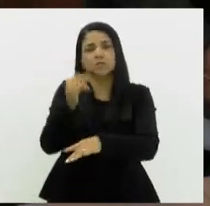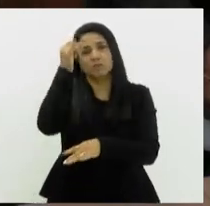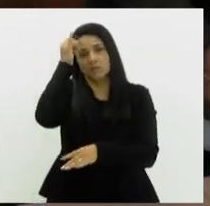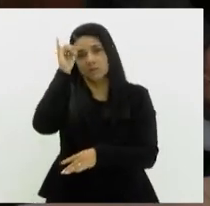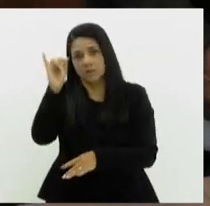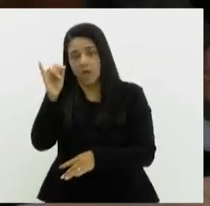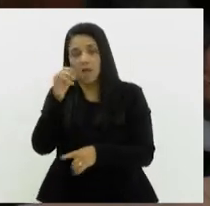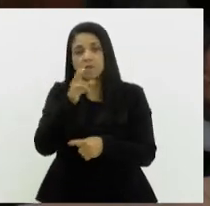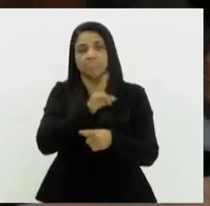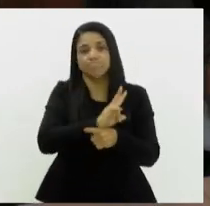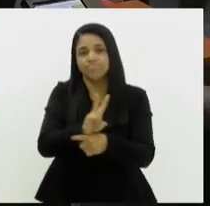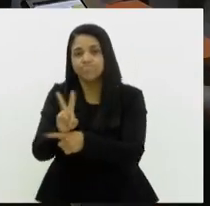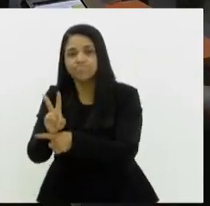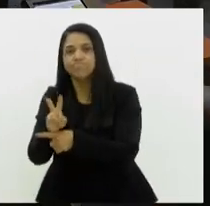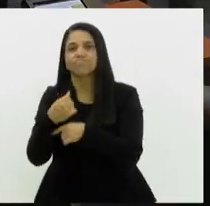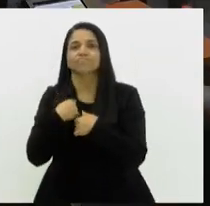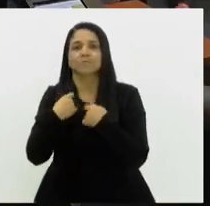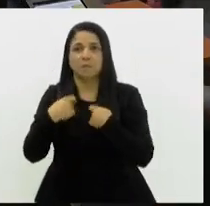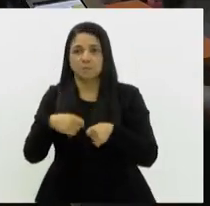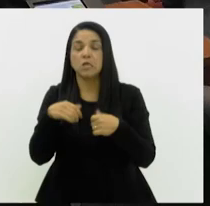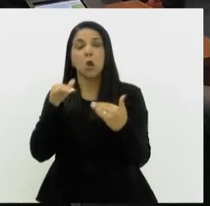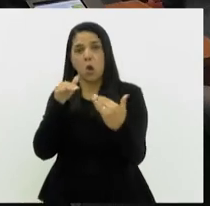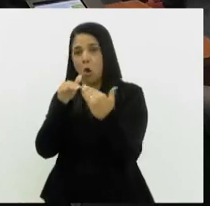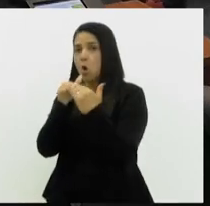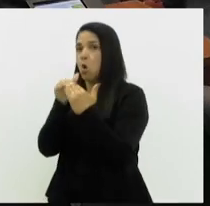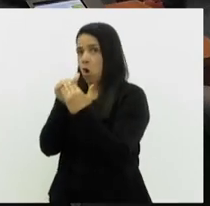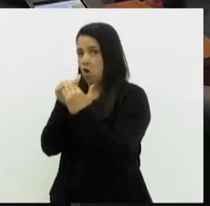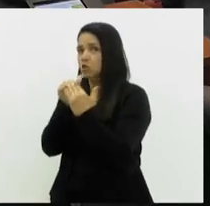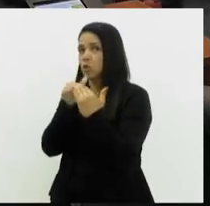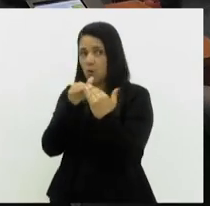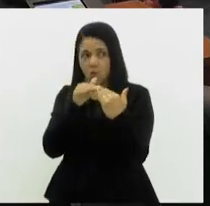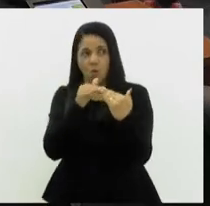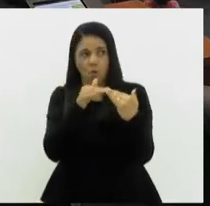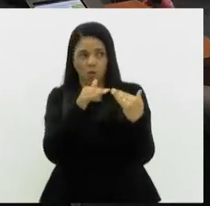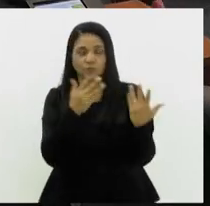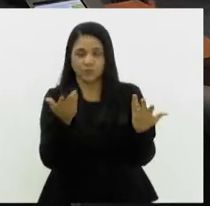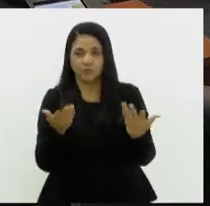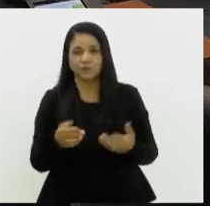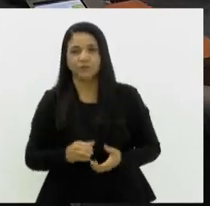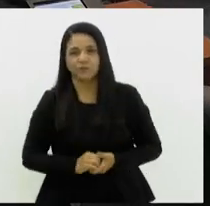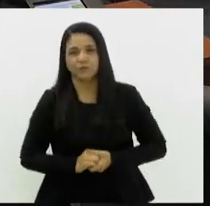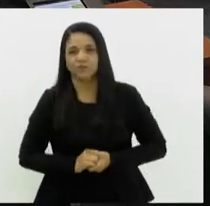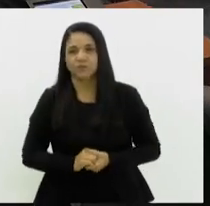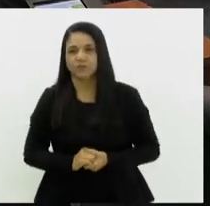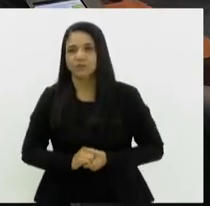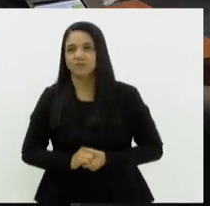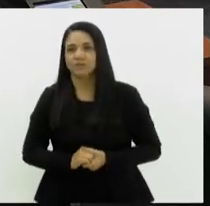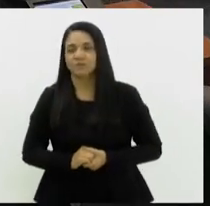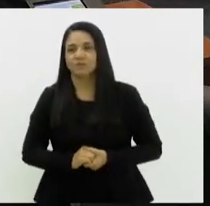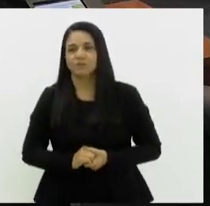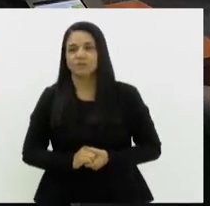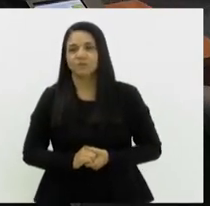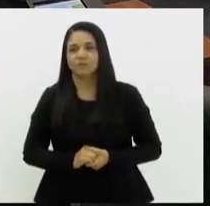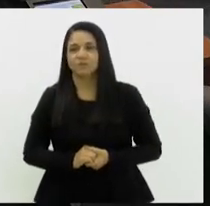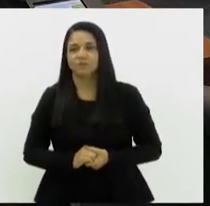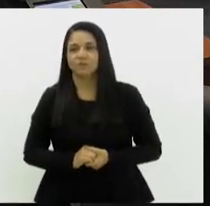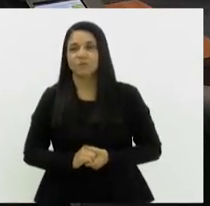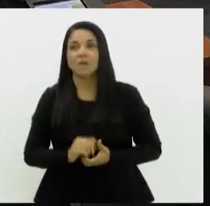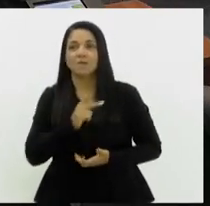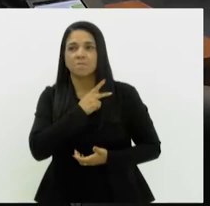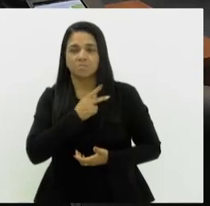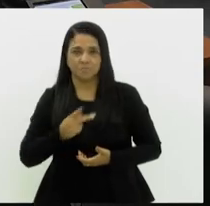da prevenção, não é verdade, tia Ju? Concordo, concordo. Presidente, presidente, com licença, sua